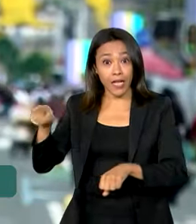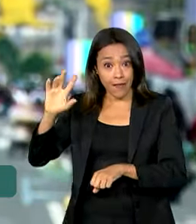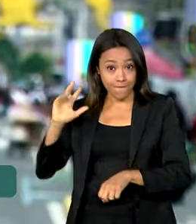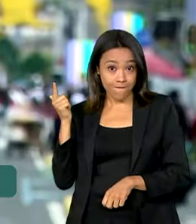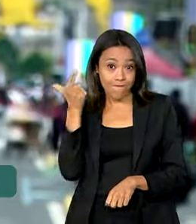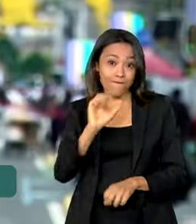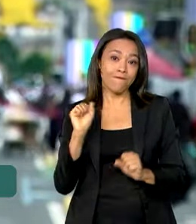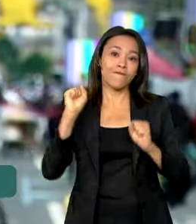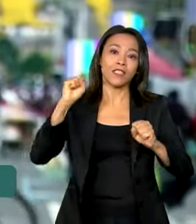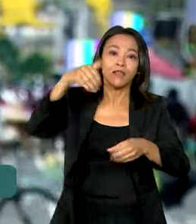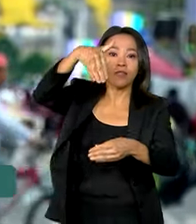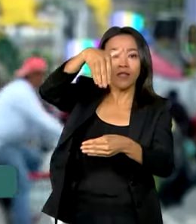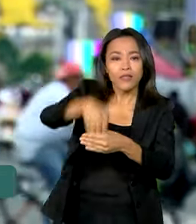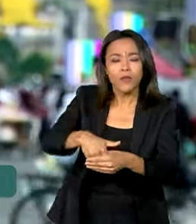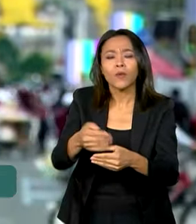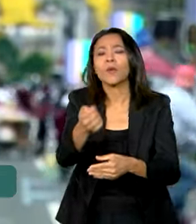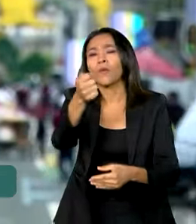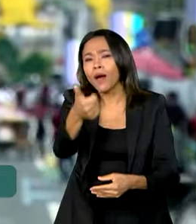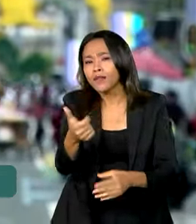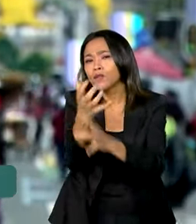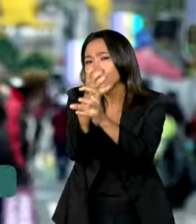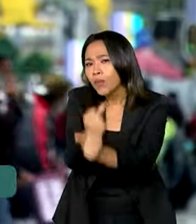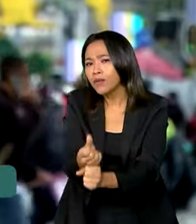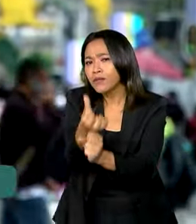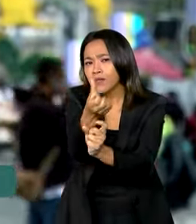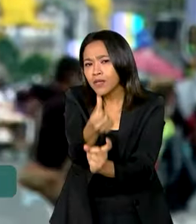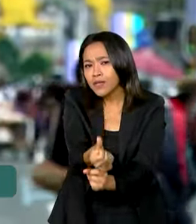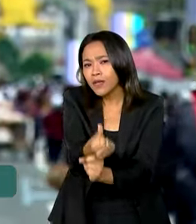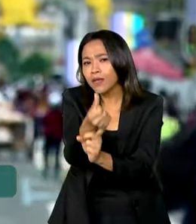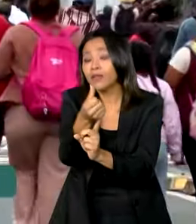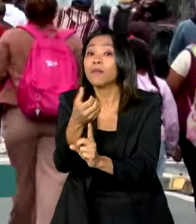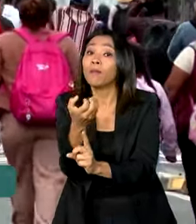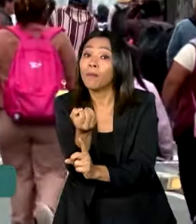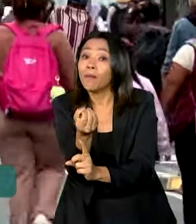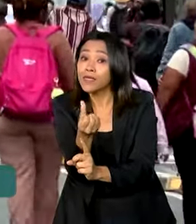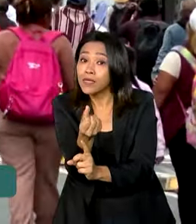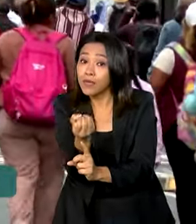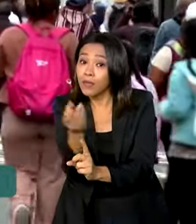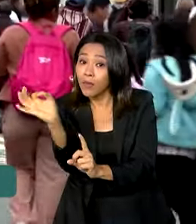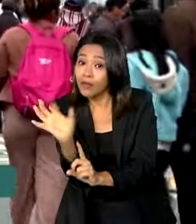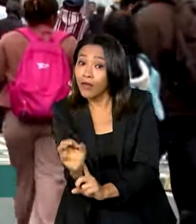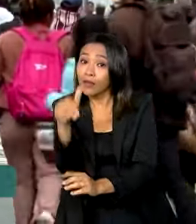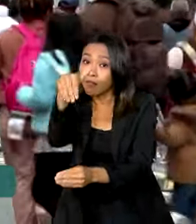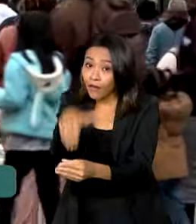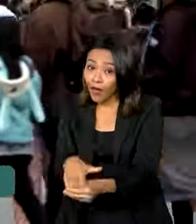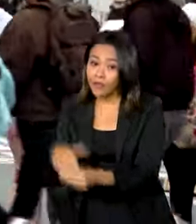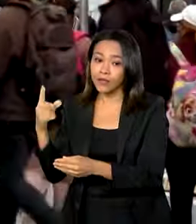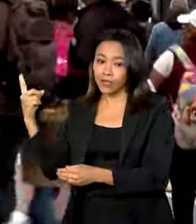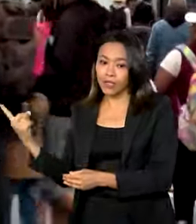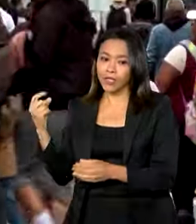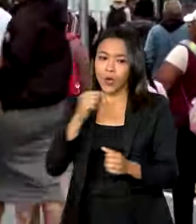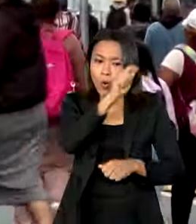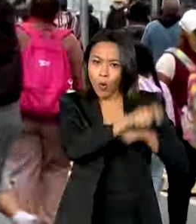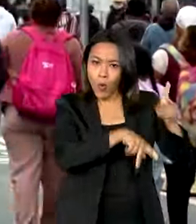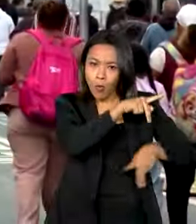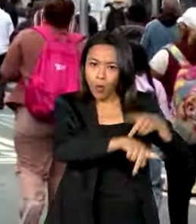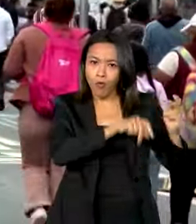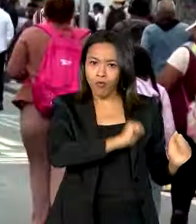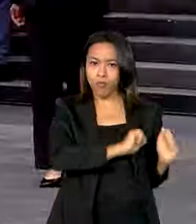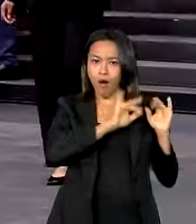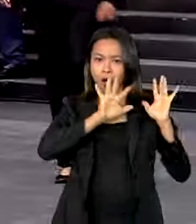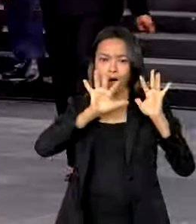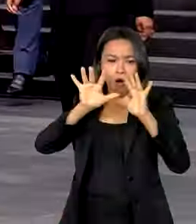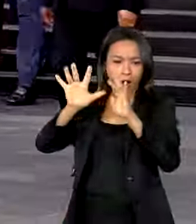presidenciais com quase 60% dos votos os mexicanos ocuparam a praça em frente ao palácio